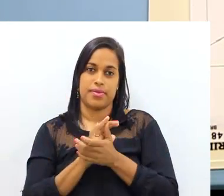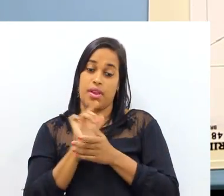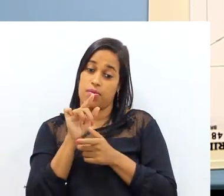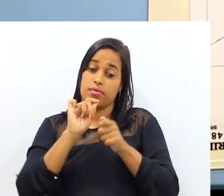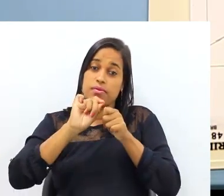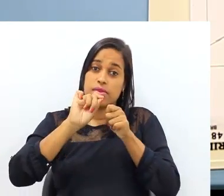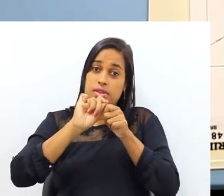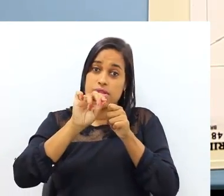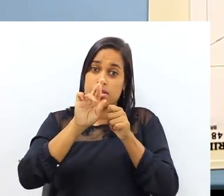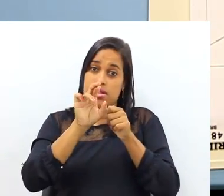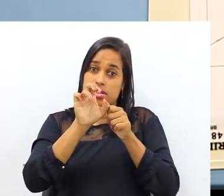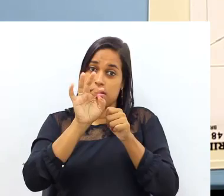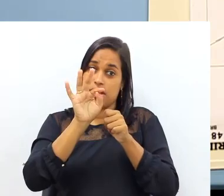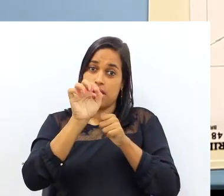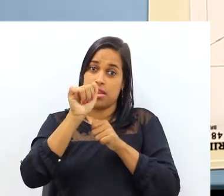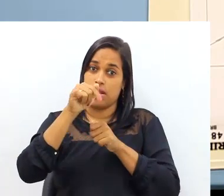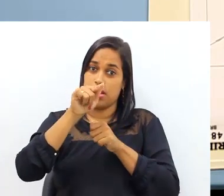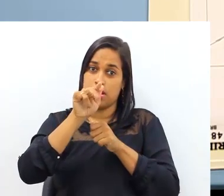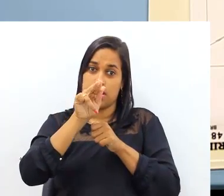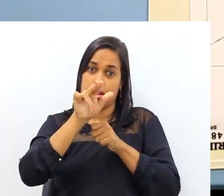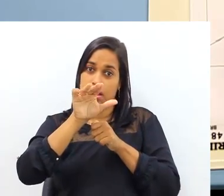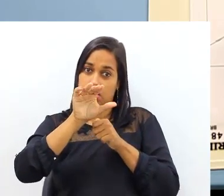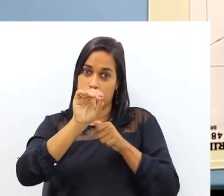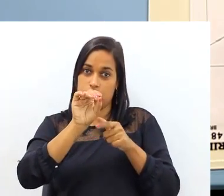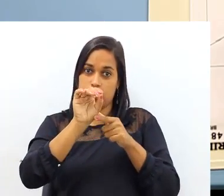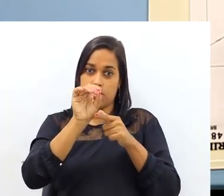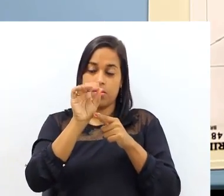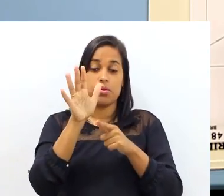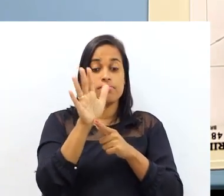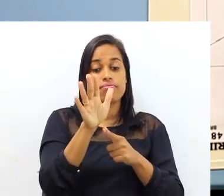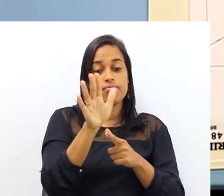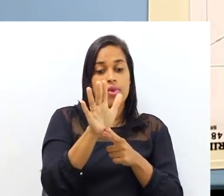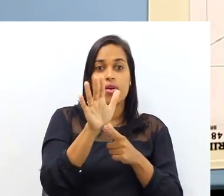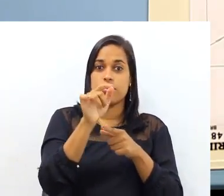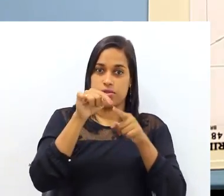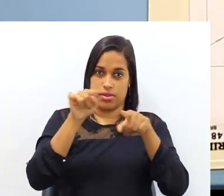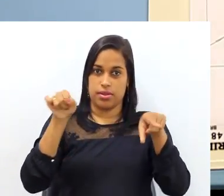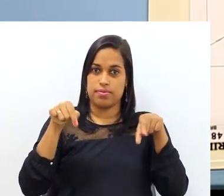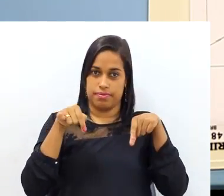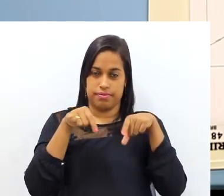eu fiz esse retângulo que marca o fundo dessa sala.